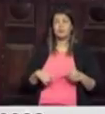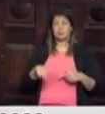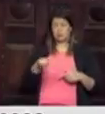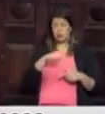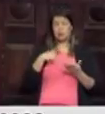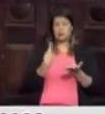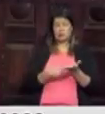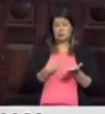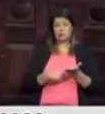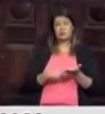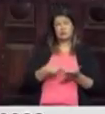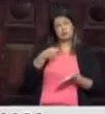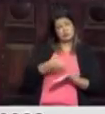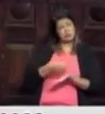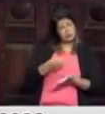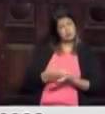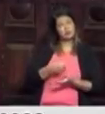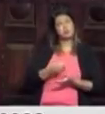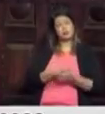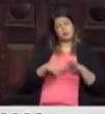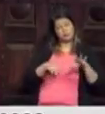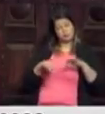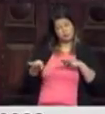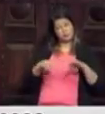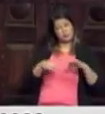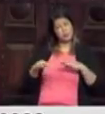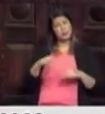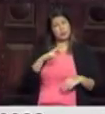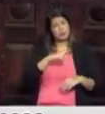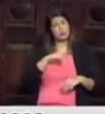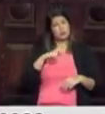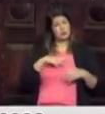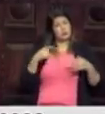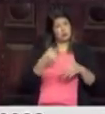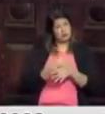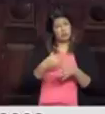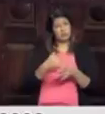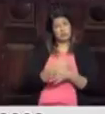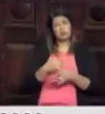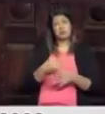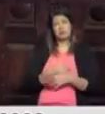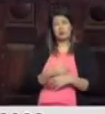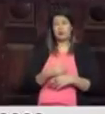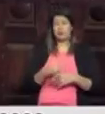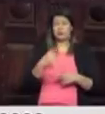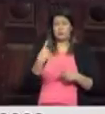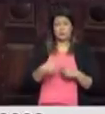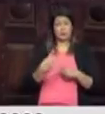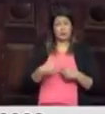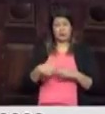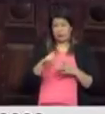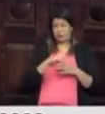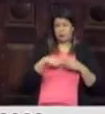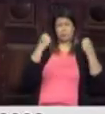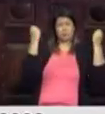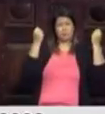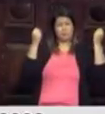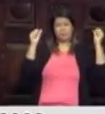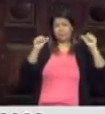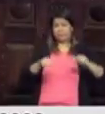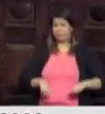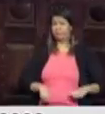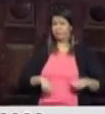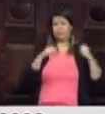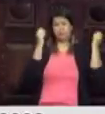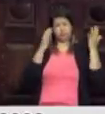projeto de privatização da SEDAI. Enfim, o que eles apresentam de bons resultados foi o desastre da privatização do Maracanã, que